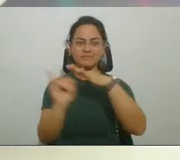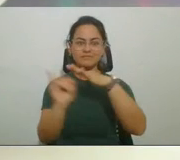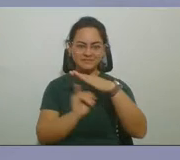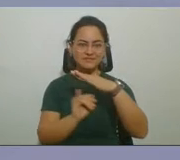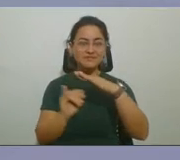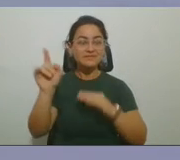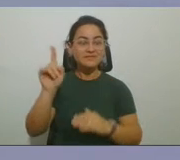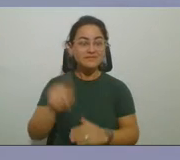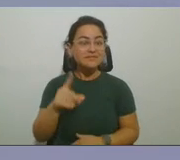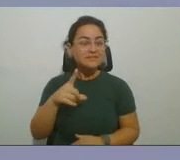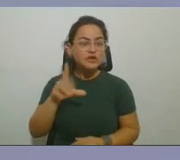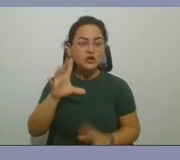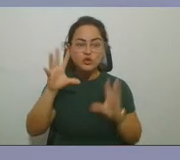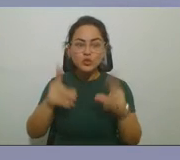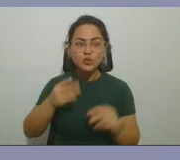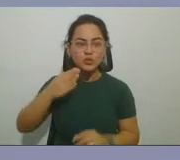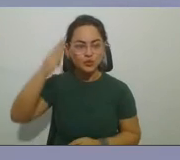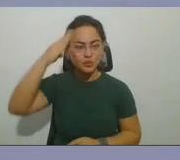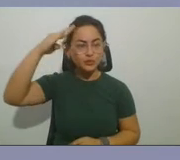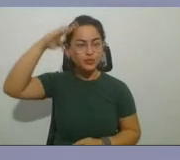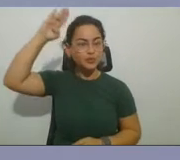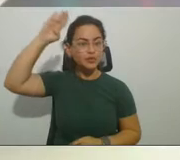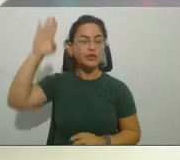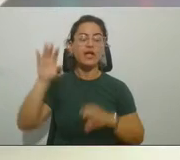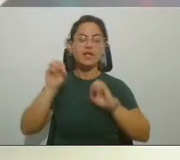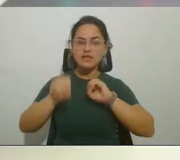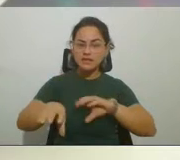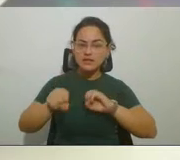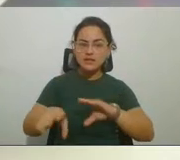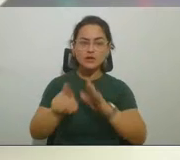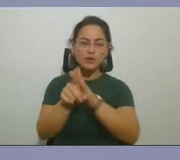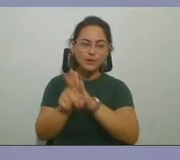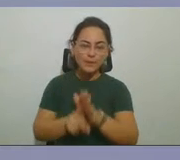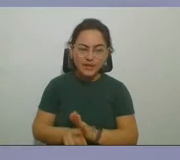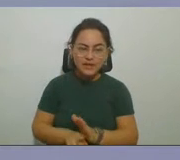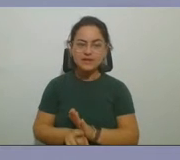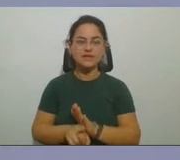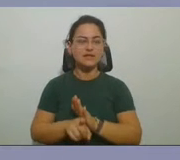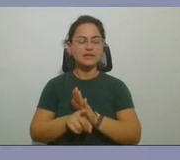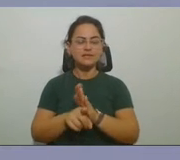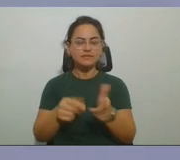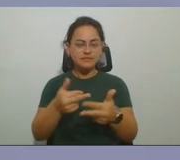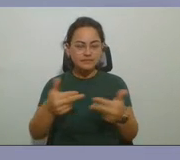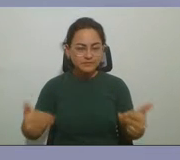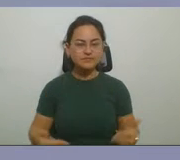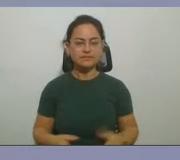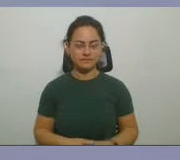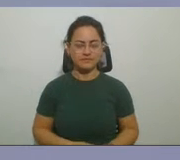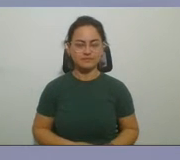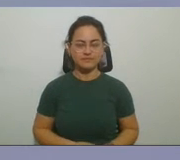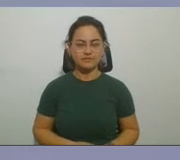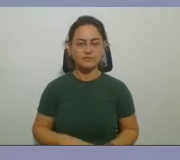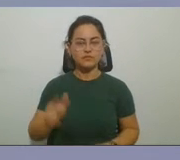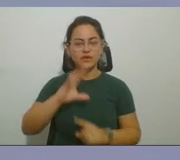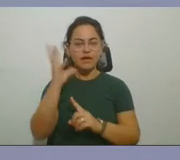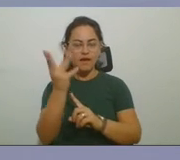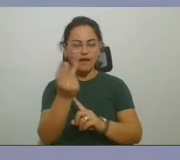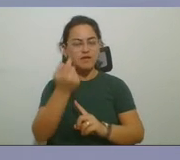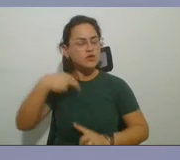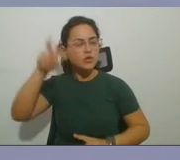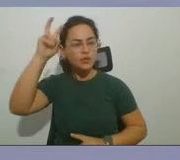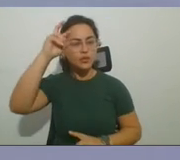dimensões acadêmicas, ensino, pesquisa, extensão, trazendo consigo ainda a arte, a cultura e